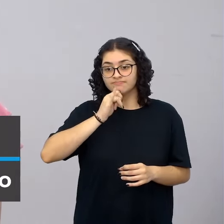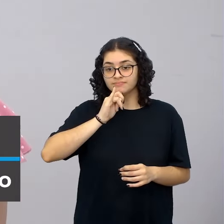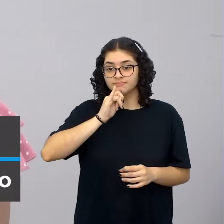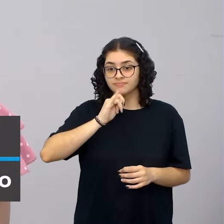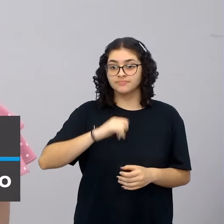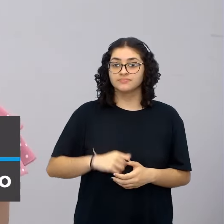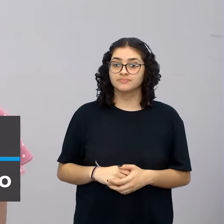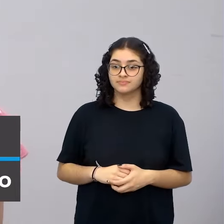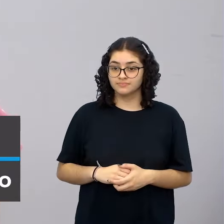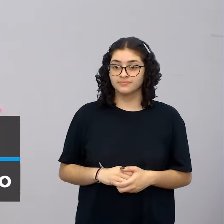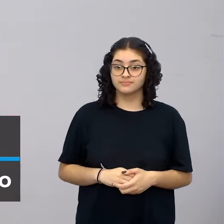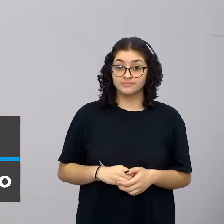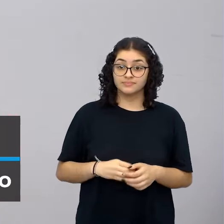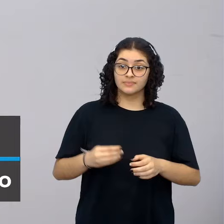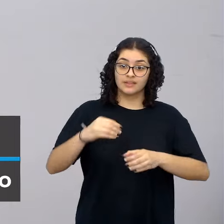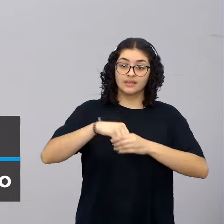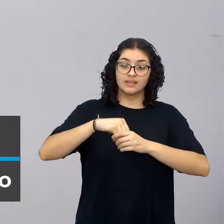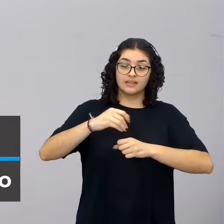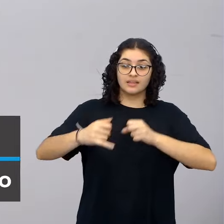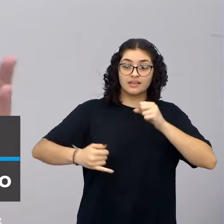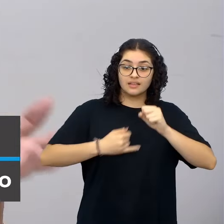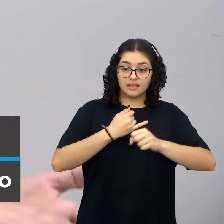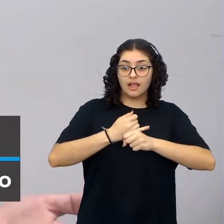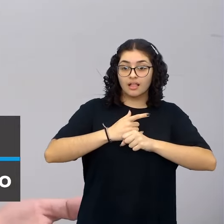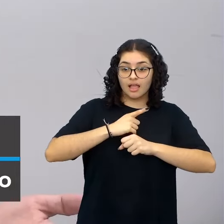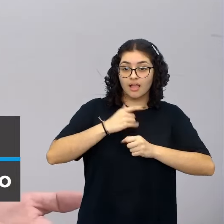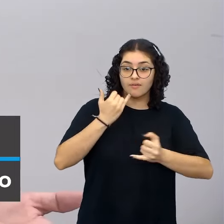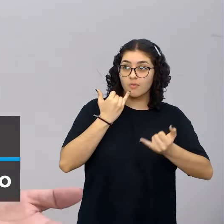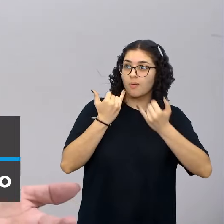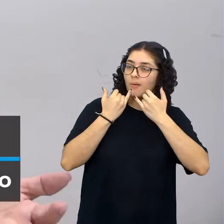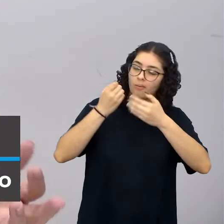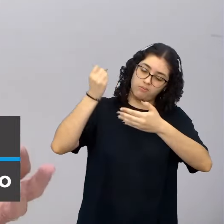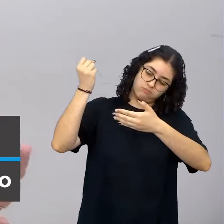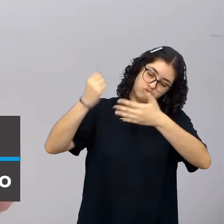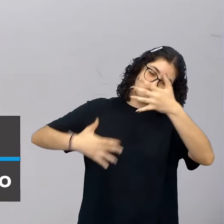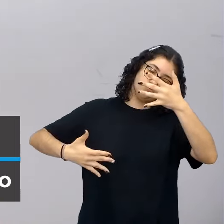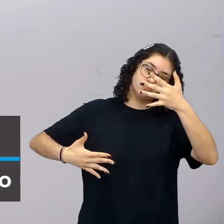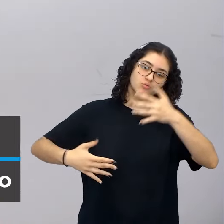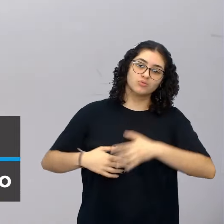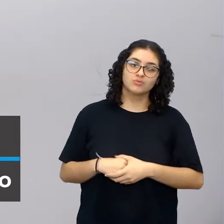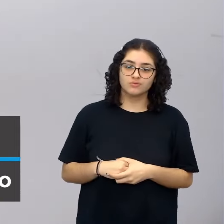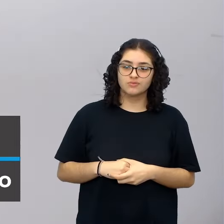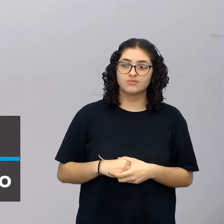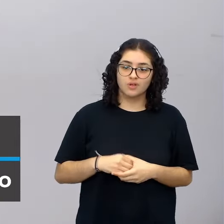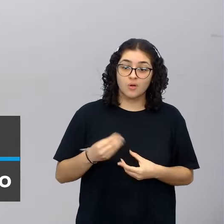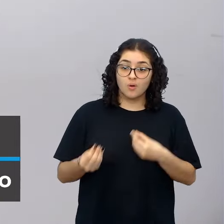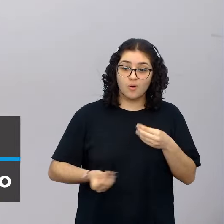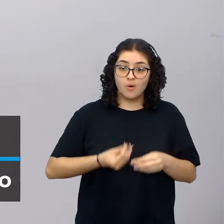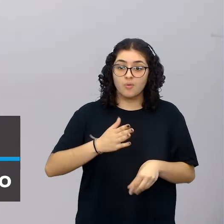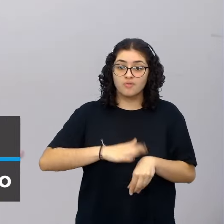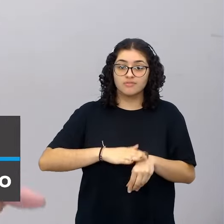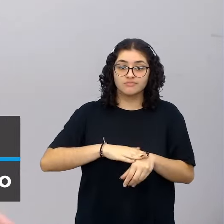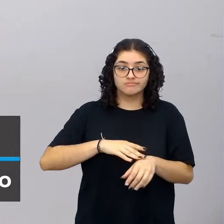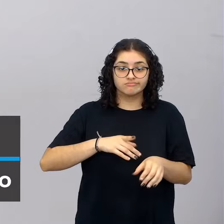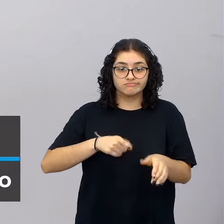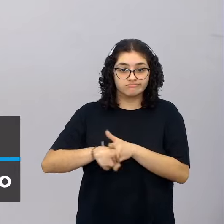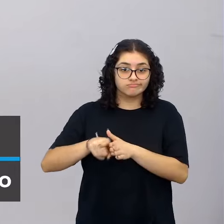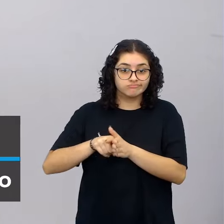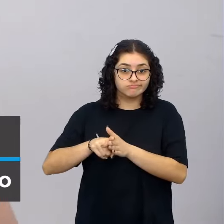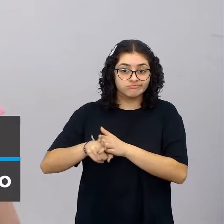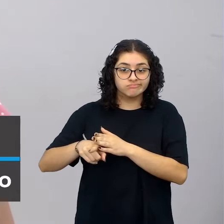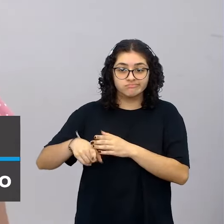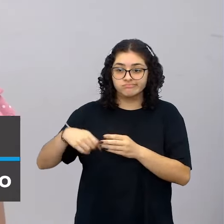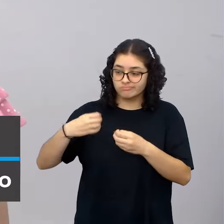o pessoal fala assim, né, na internet tem tudo pronto. Não, na internet tem muita informação. Né? Como que a gente faz essa criatividade aflorar?